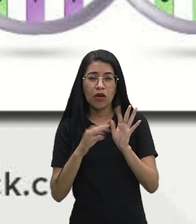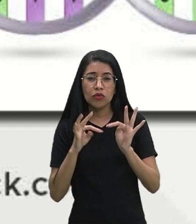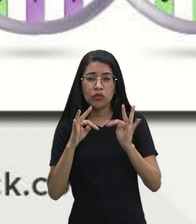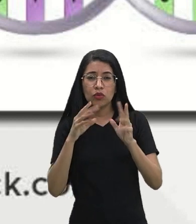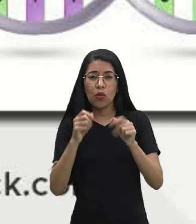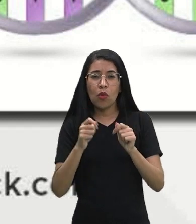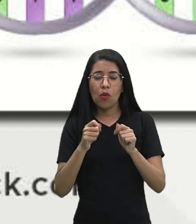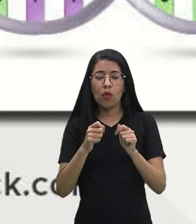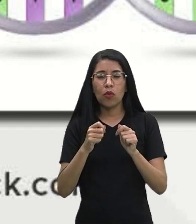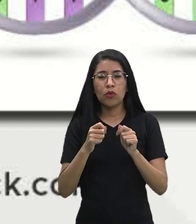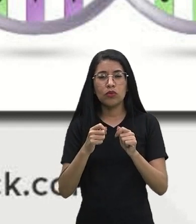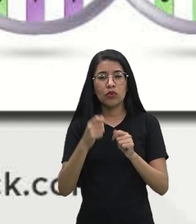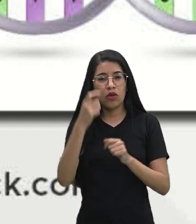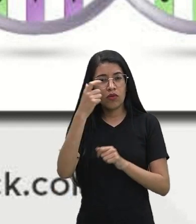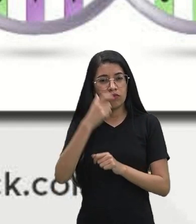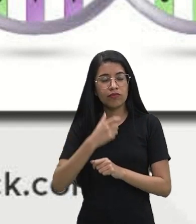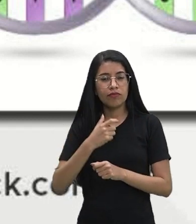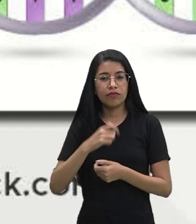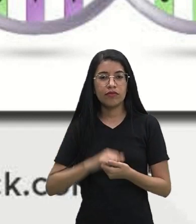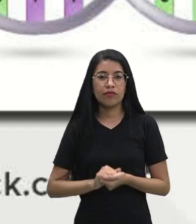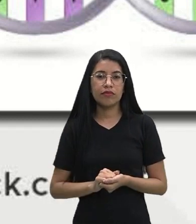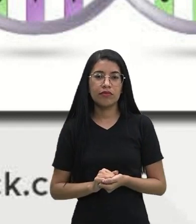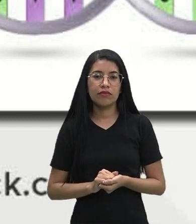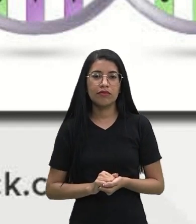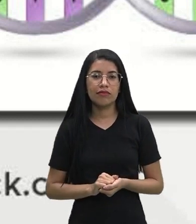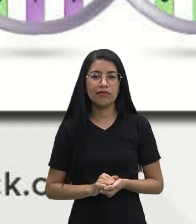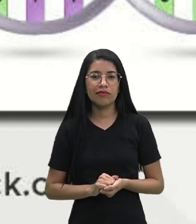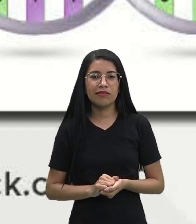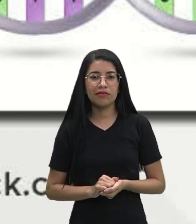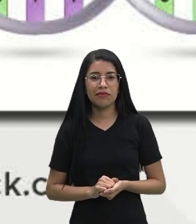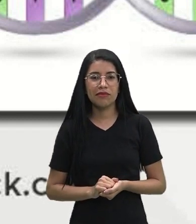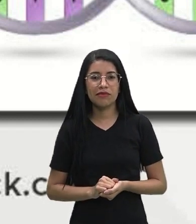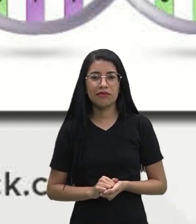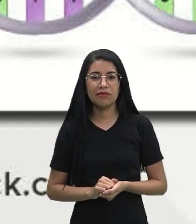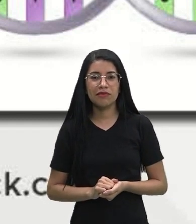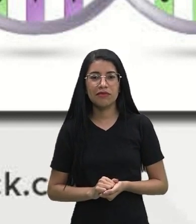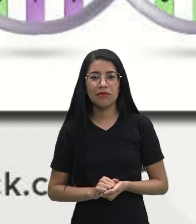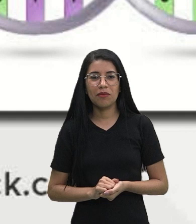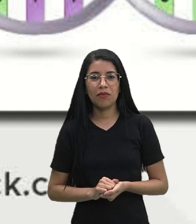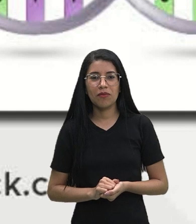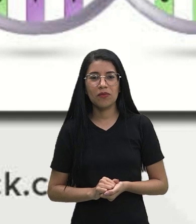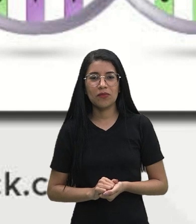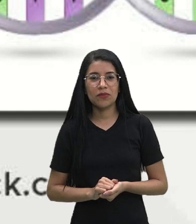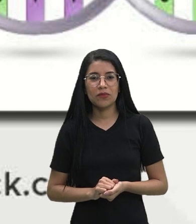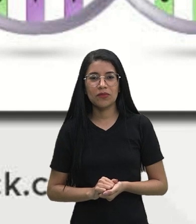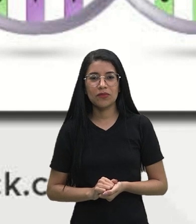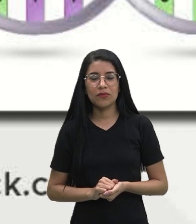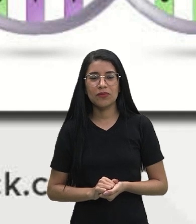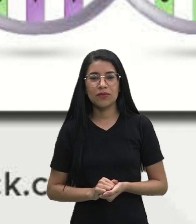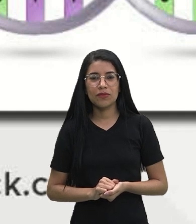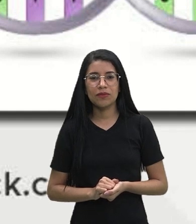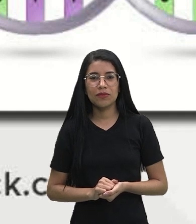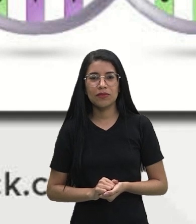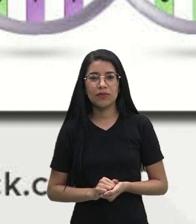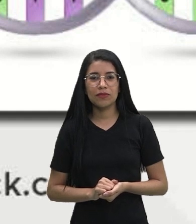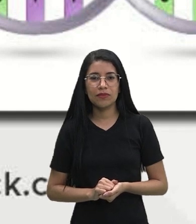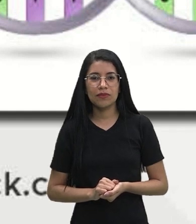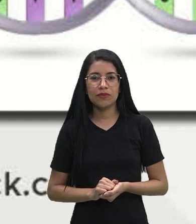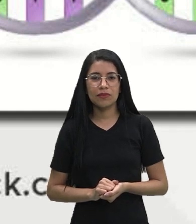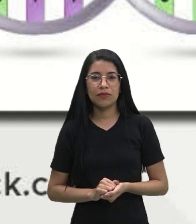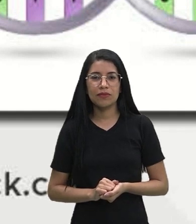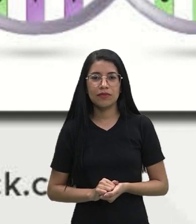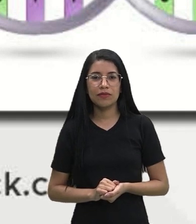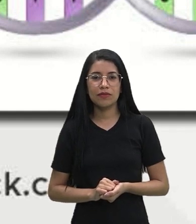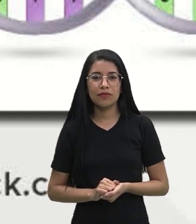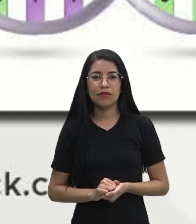tá? Eita, que eu vou apagar esse número que eu não sei nem de quem é. Aí, professora, eu juro, eu pensei que a senhora ia dar o número da professora Márcia. Só